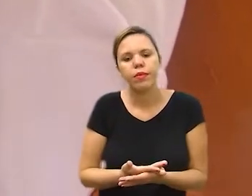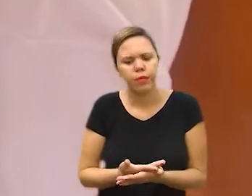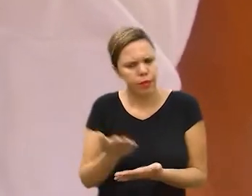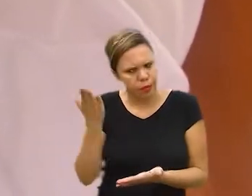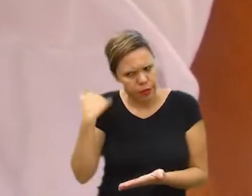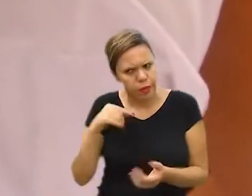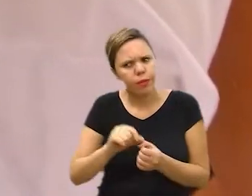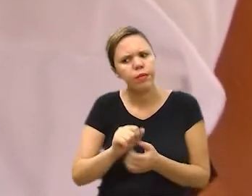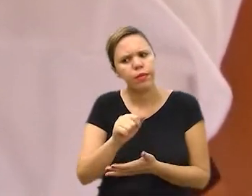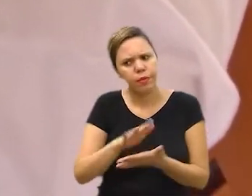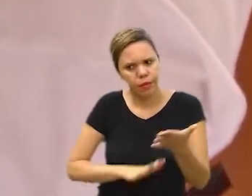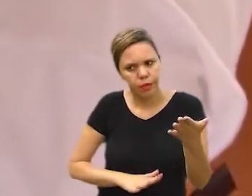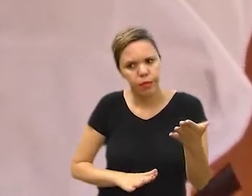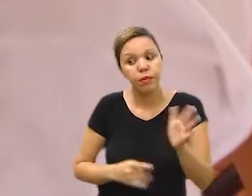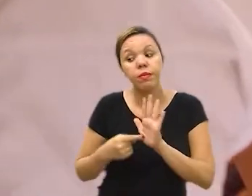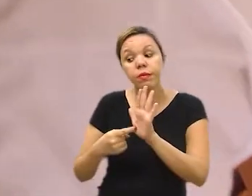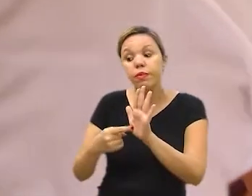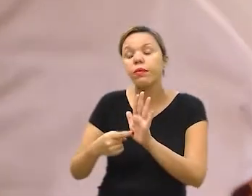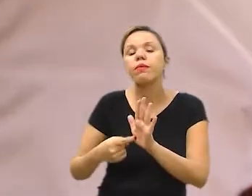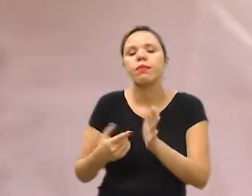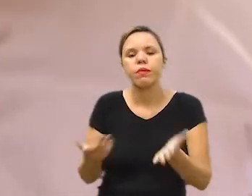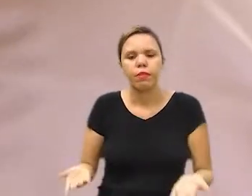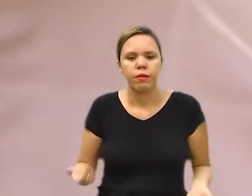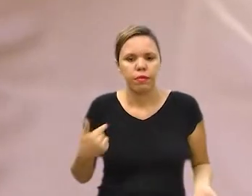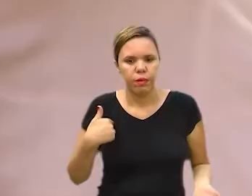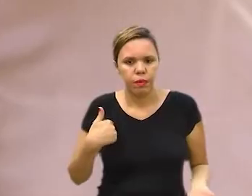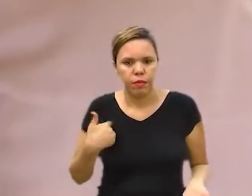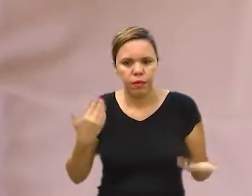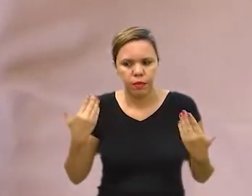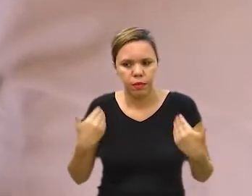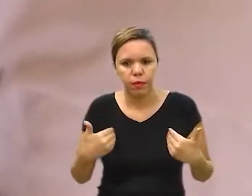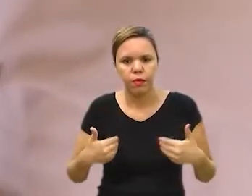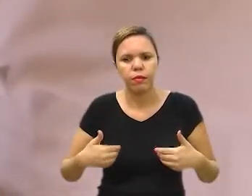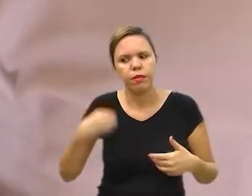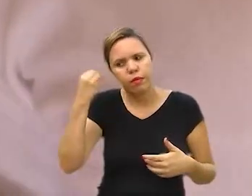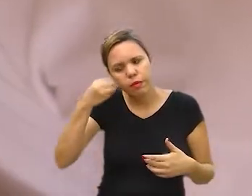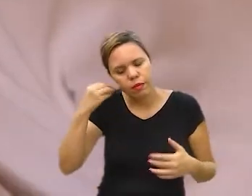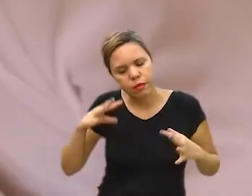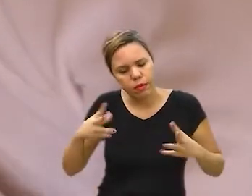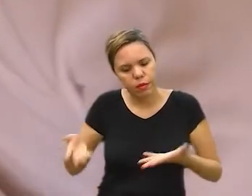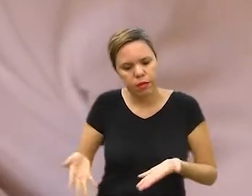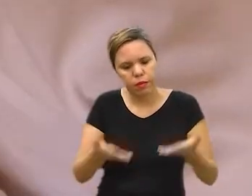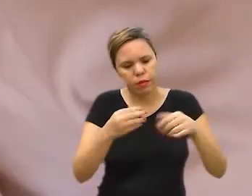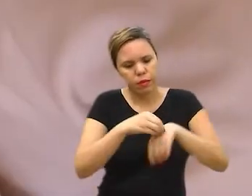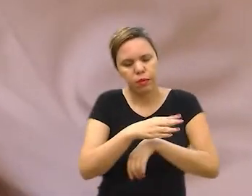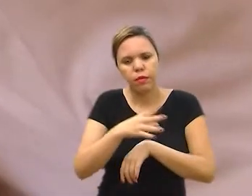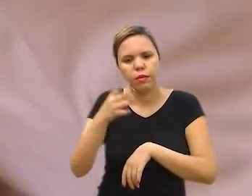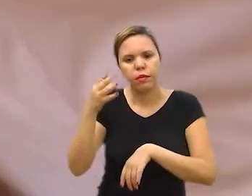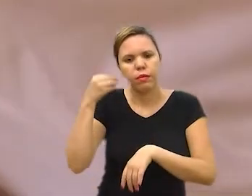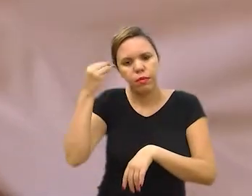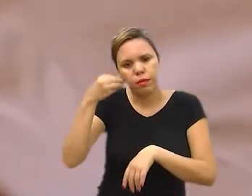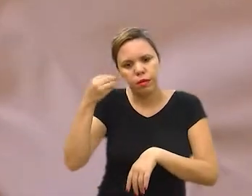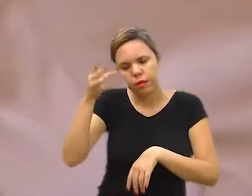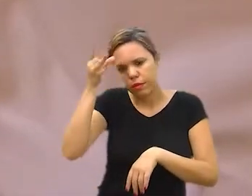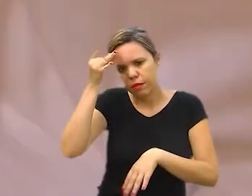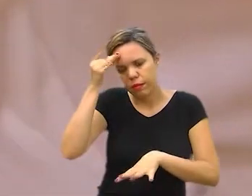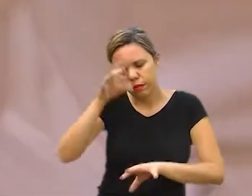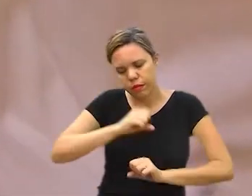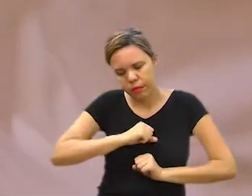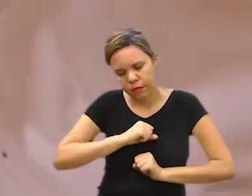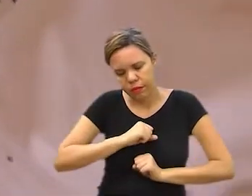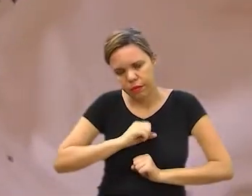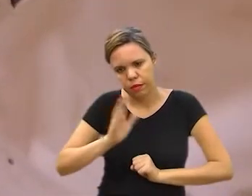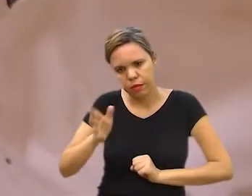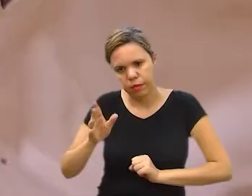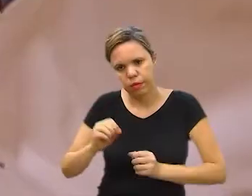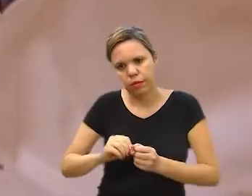suas atividades, se alguém mostra. Então essa bagagem toda ele leva para qualquer outra escola. Né? Isso,